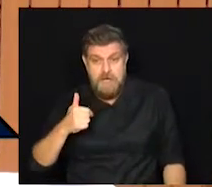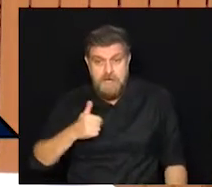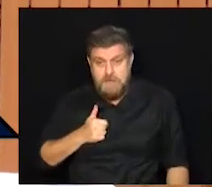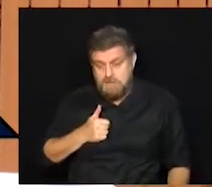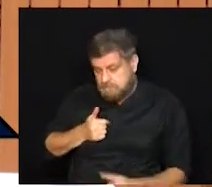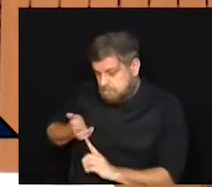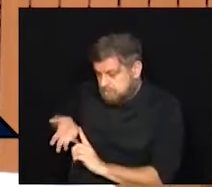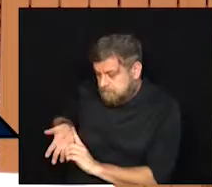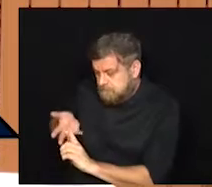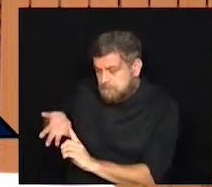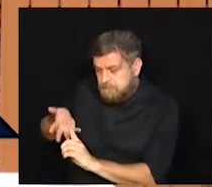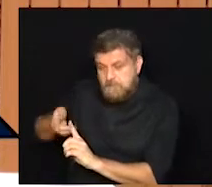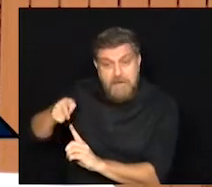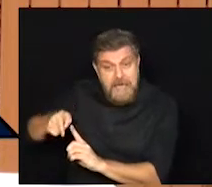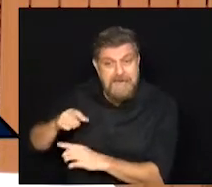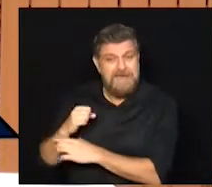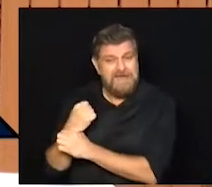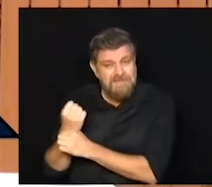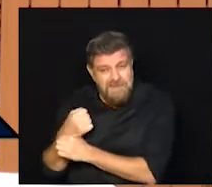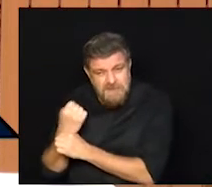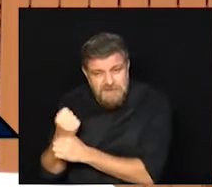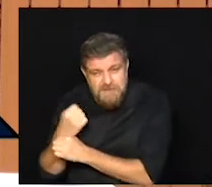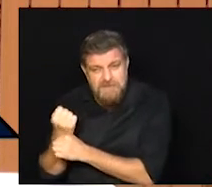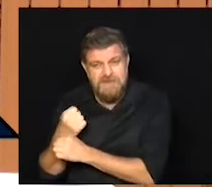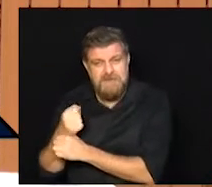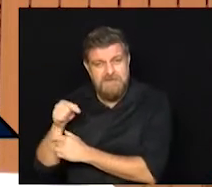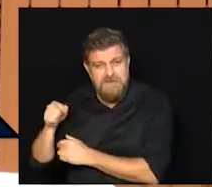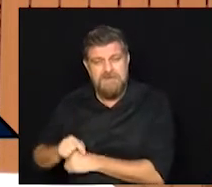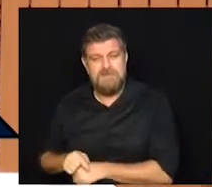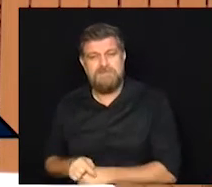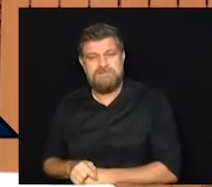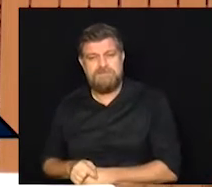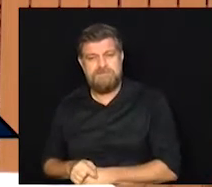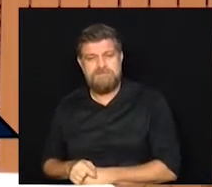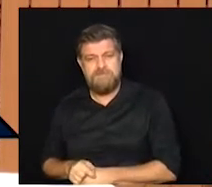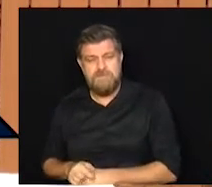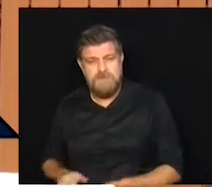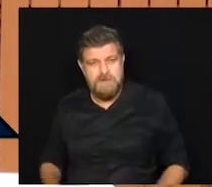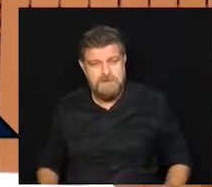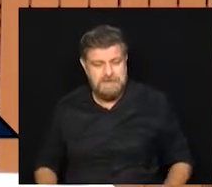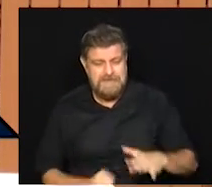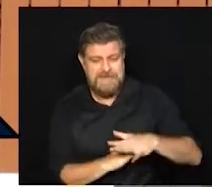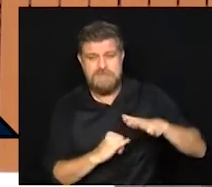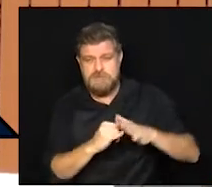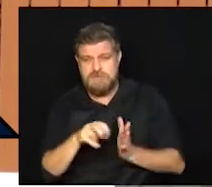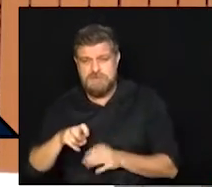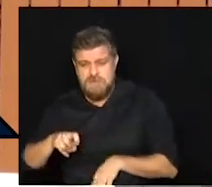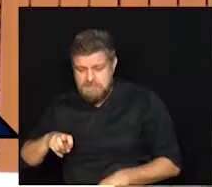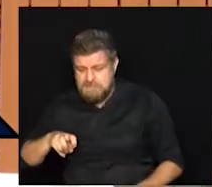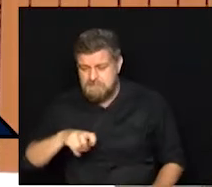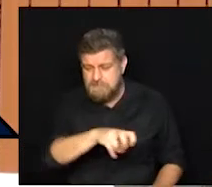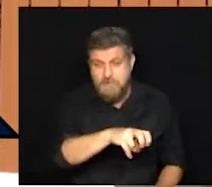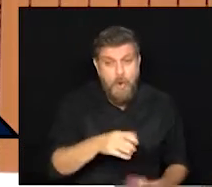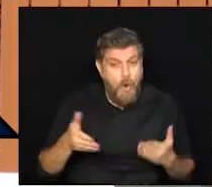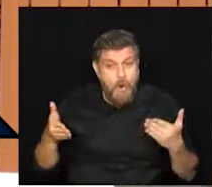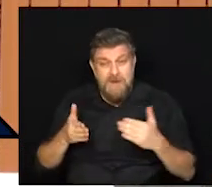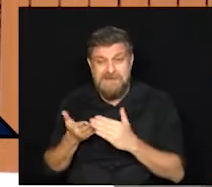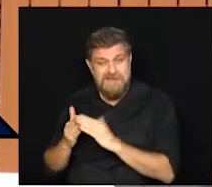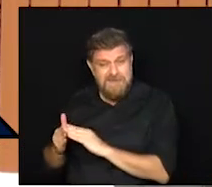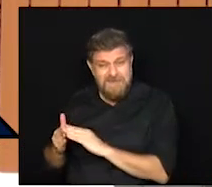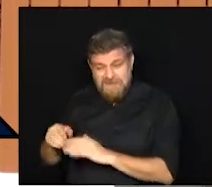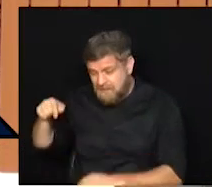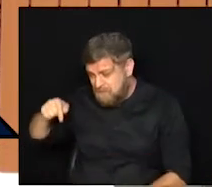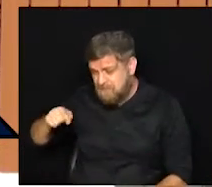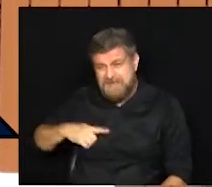ela de fisioterapia, deslocamento, levar ela... Agora, o que acontece na periferia? Hoje, a